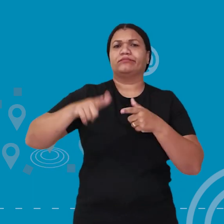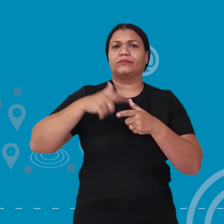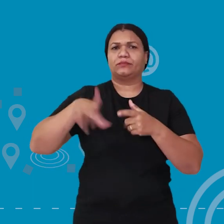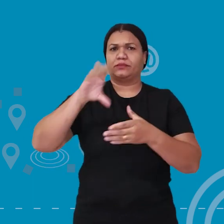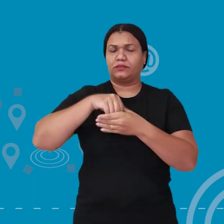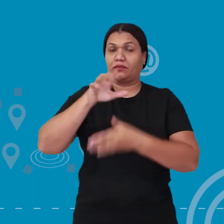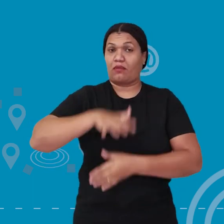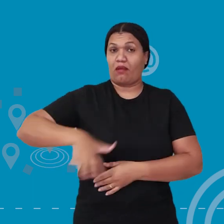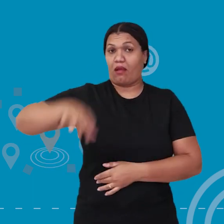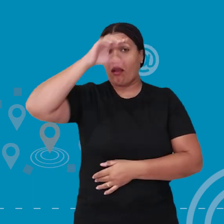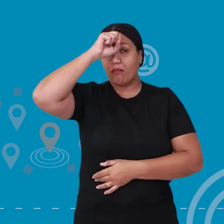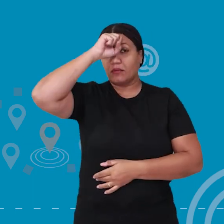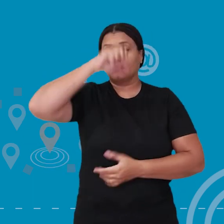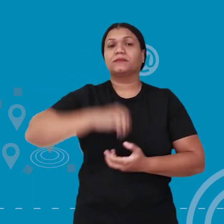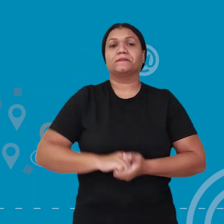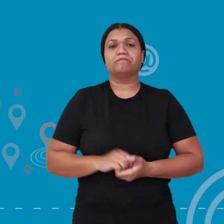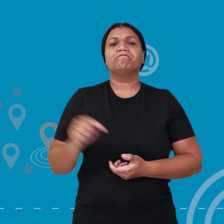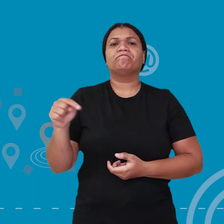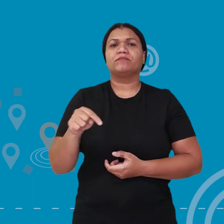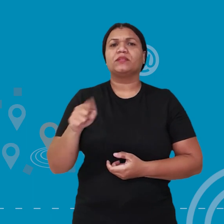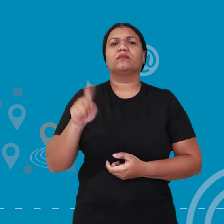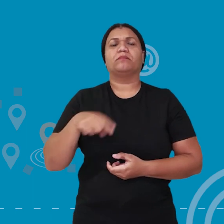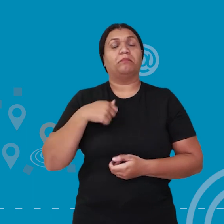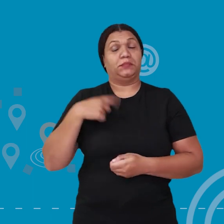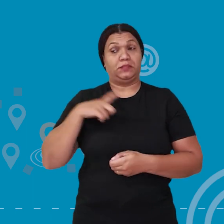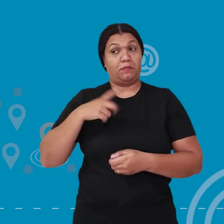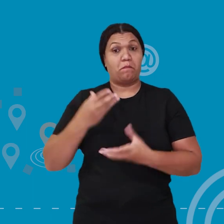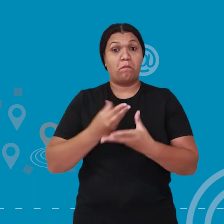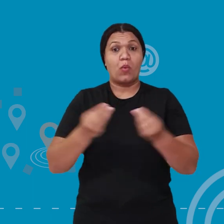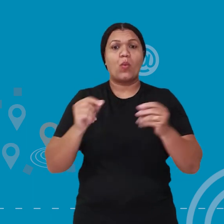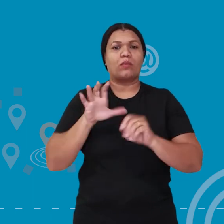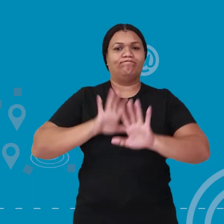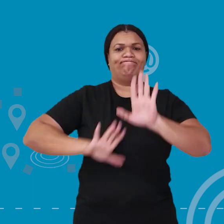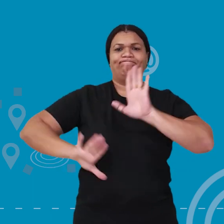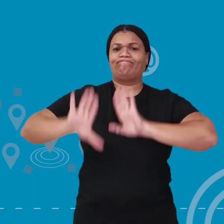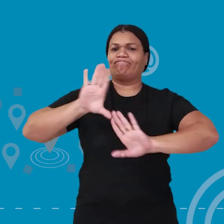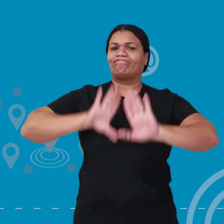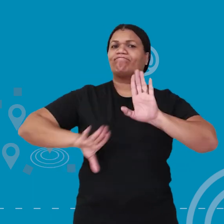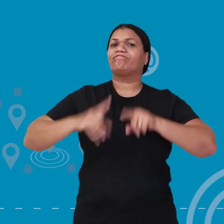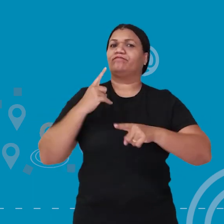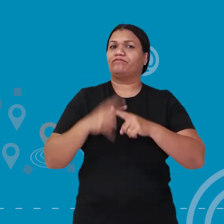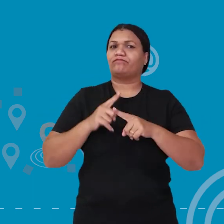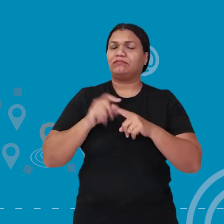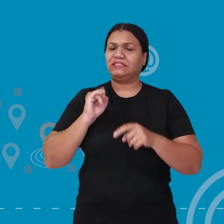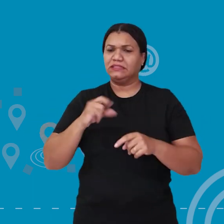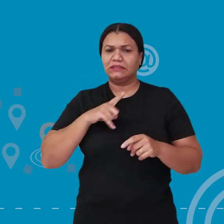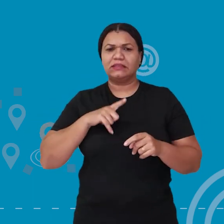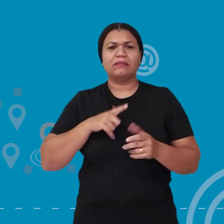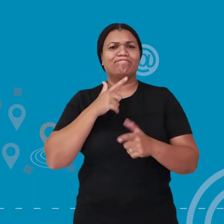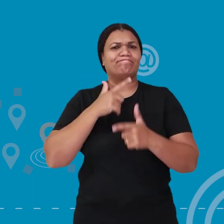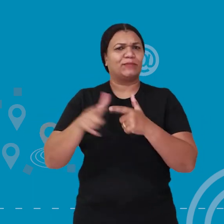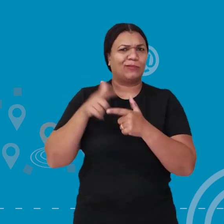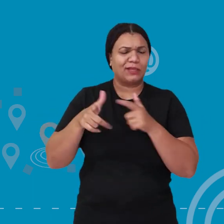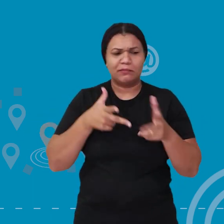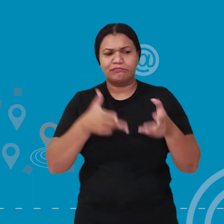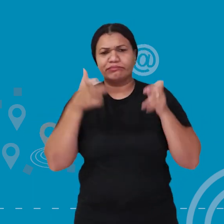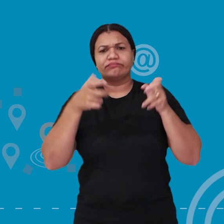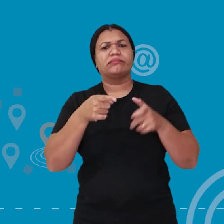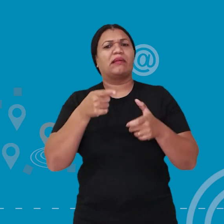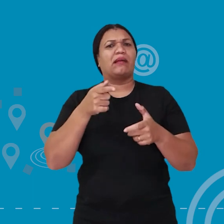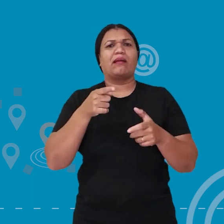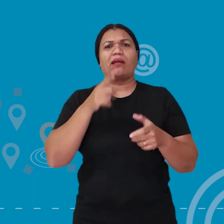problemas na aprendizagem. Isso requer muita cautela, pois um diagnóstico incorreto